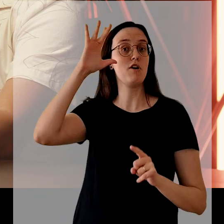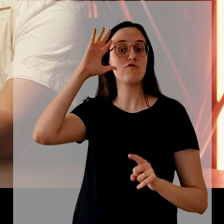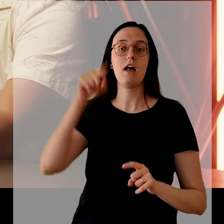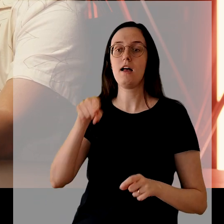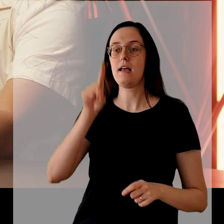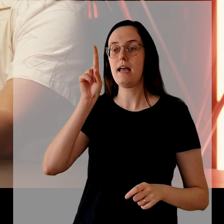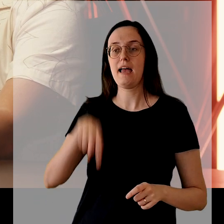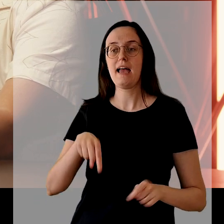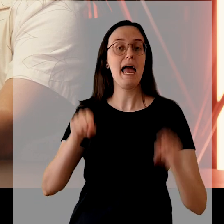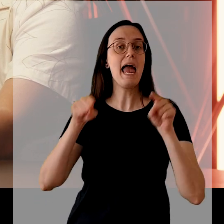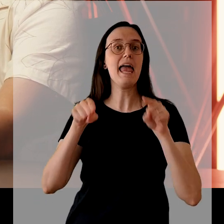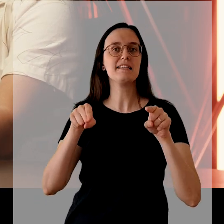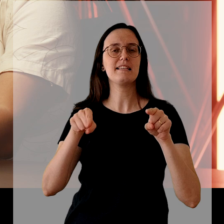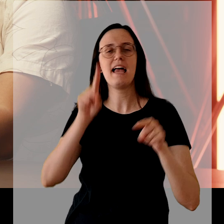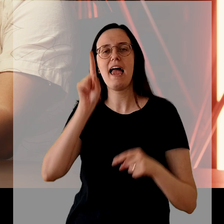imaginava que seria